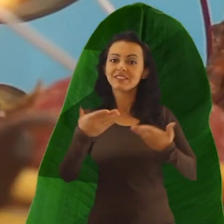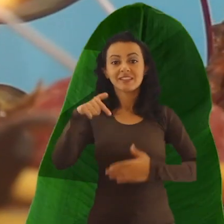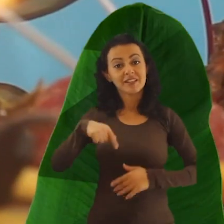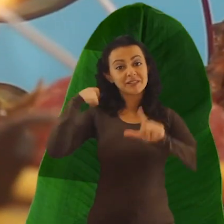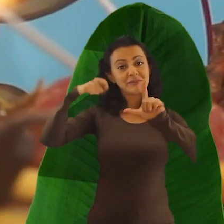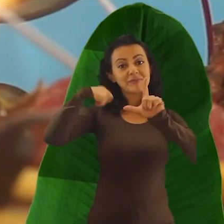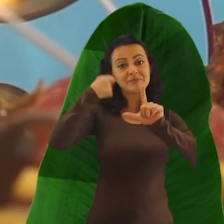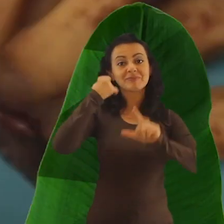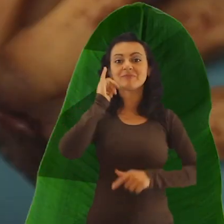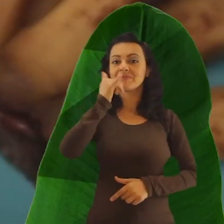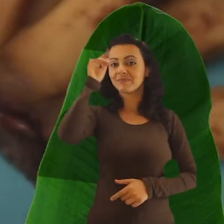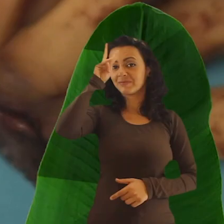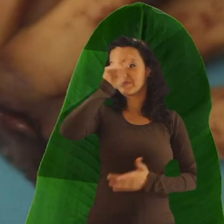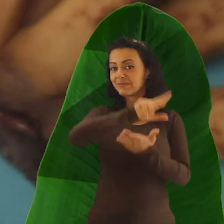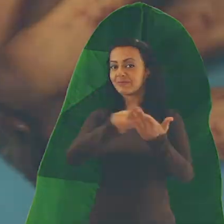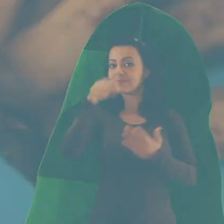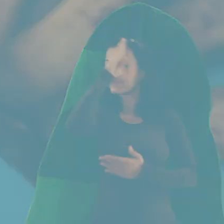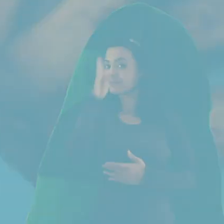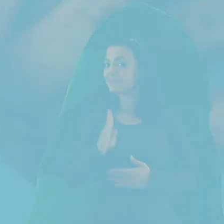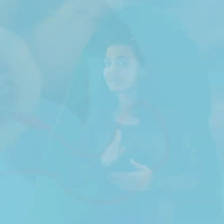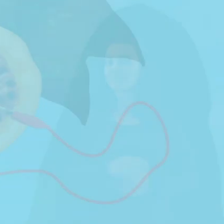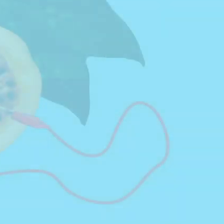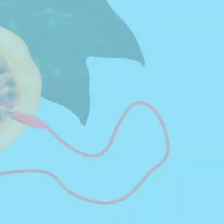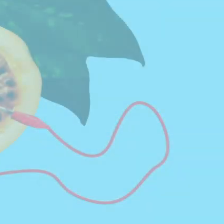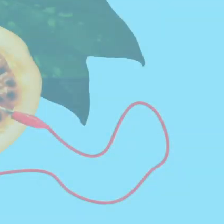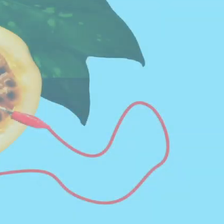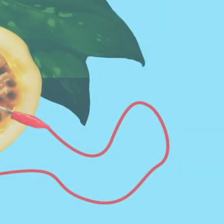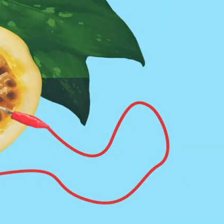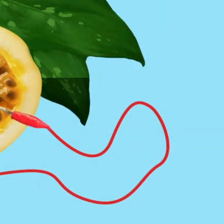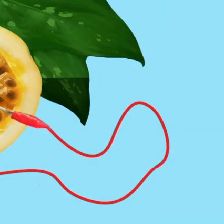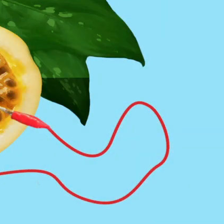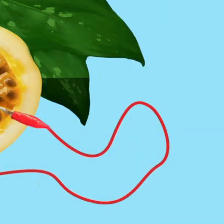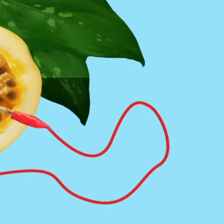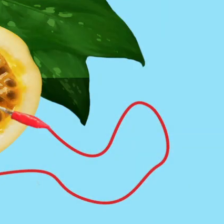Sejam muito bem-vindos aqui no programa Narrativas de Brasil.